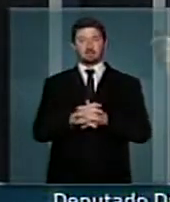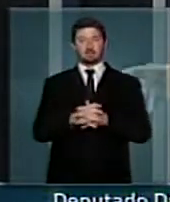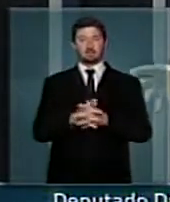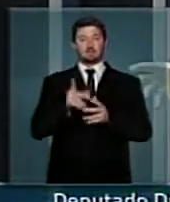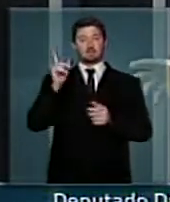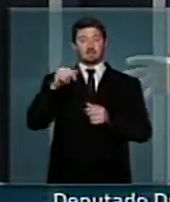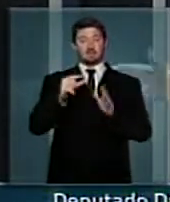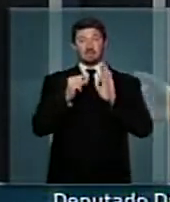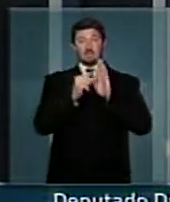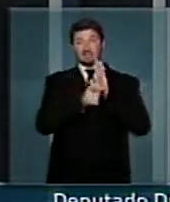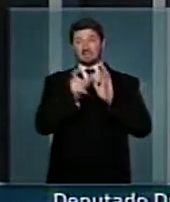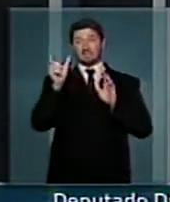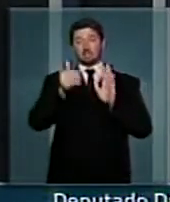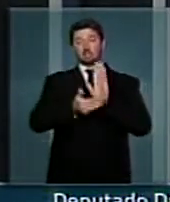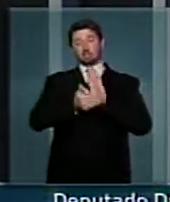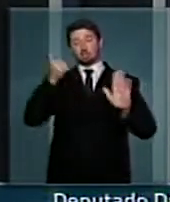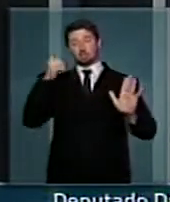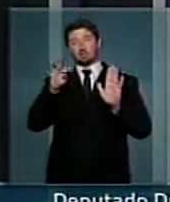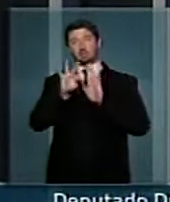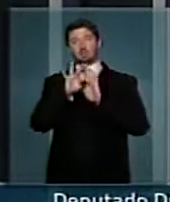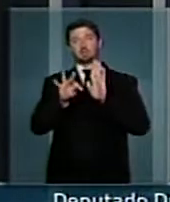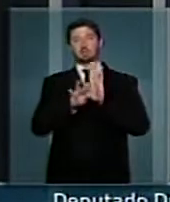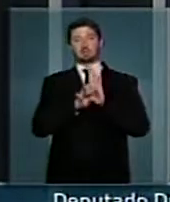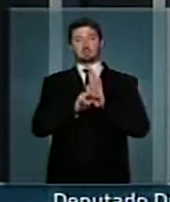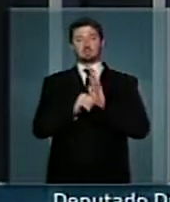o destaque que tira do texto